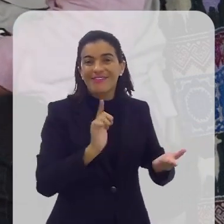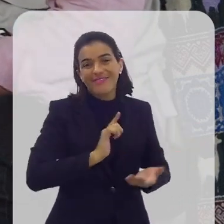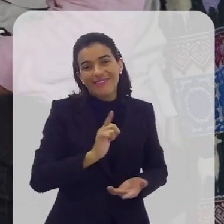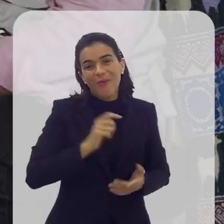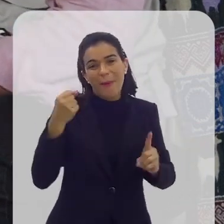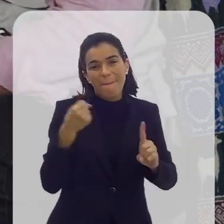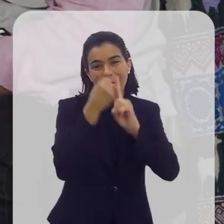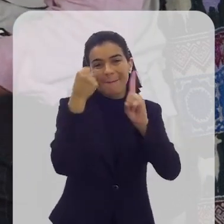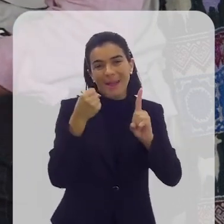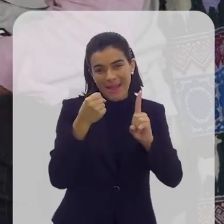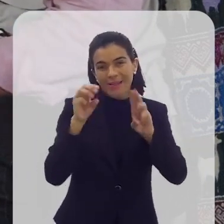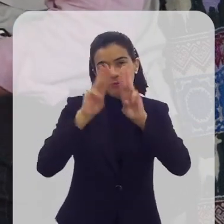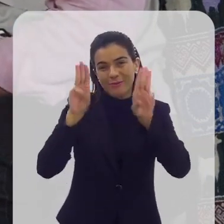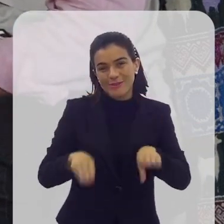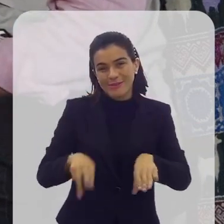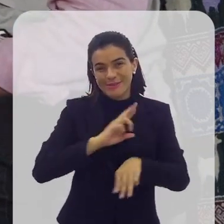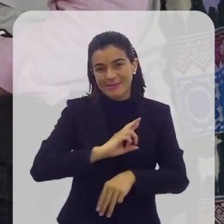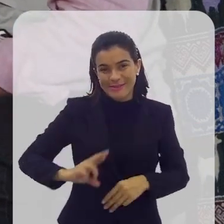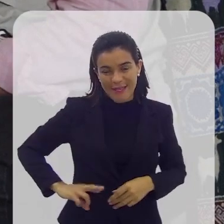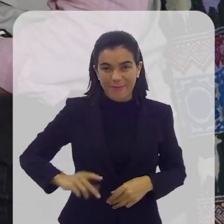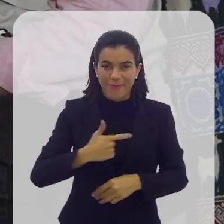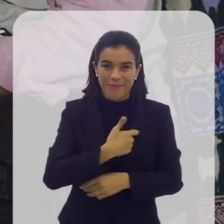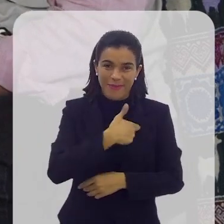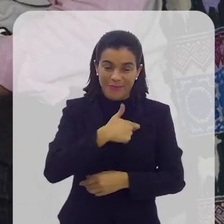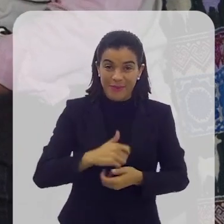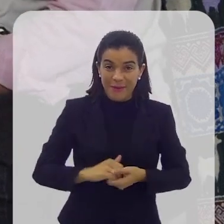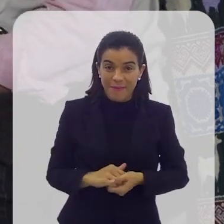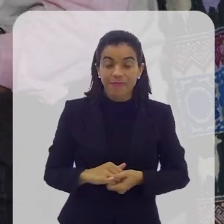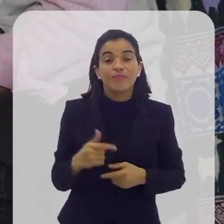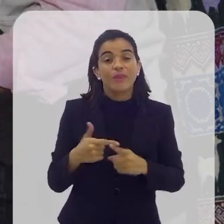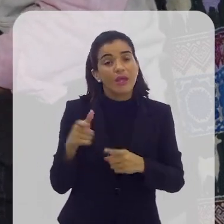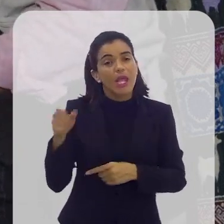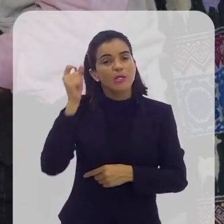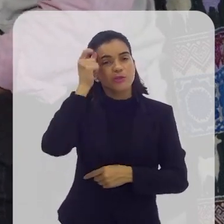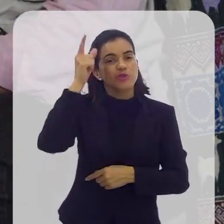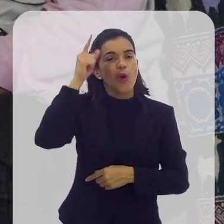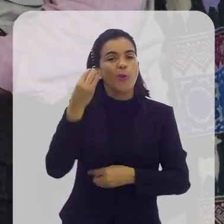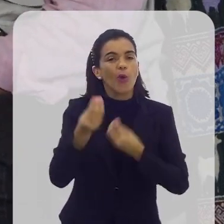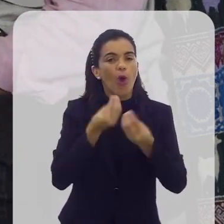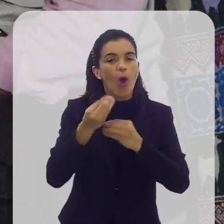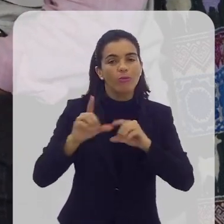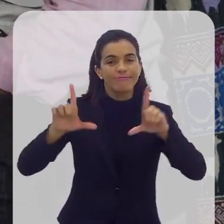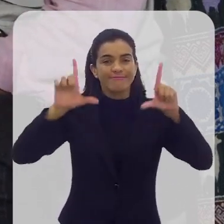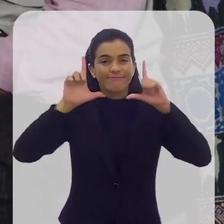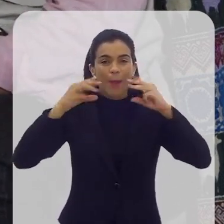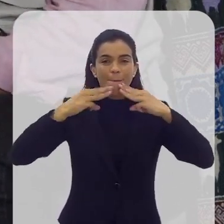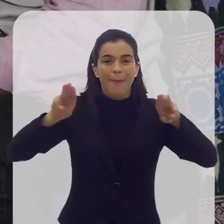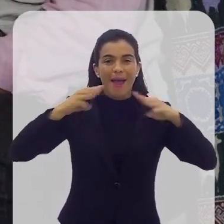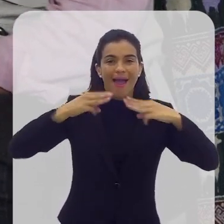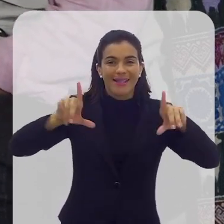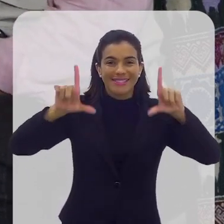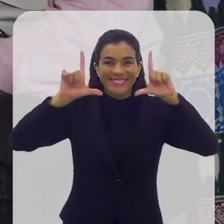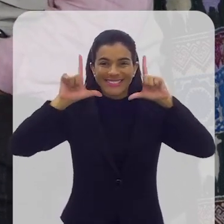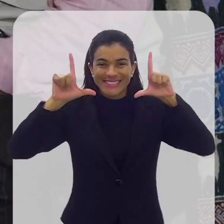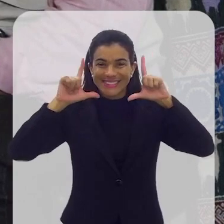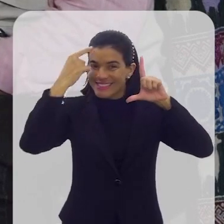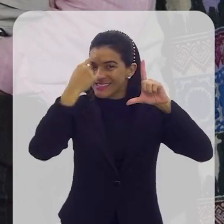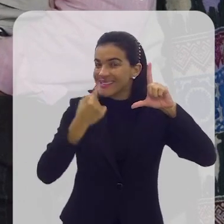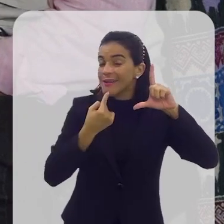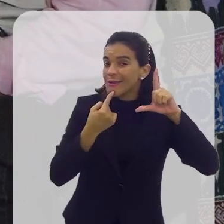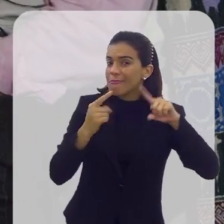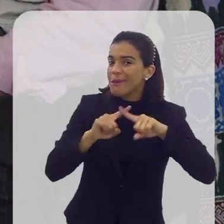verdade, Getúlio Vargas foi o presidente da República que ficou por mais tempo ocupando o cargo, por 15 anos, né? Com